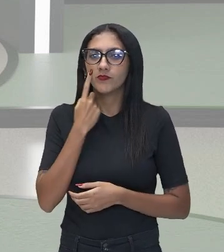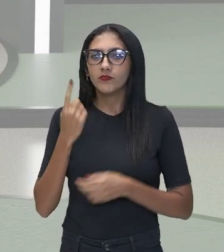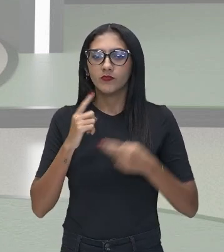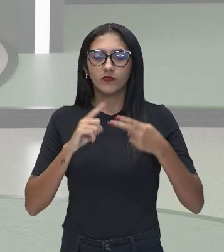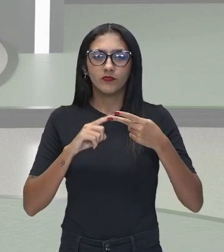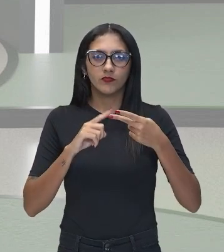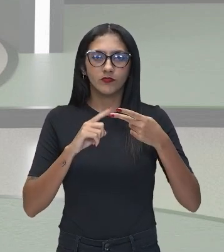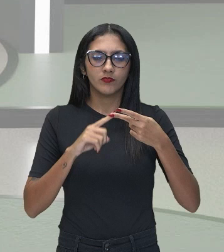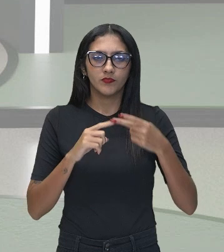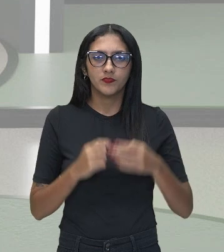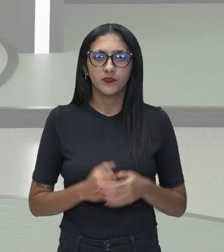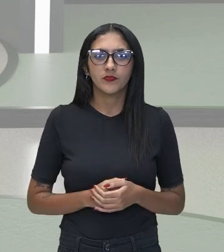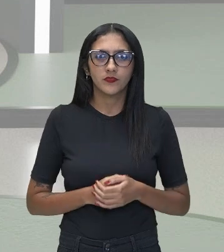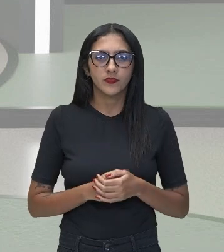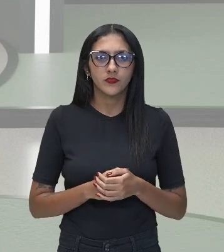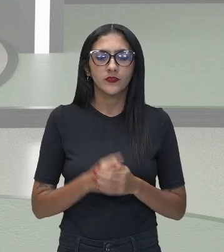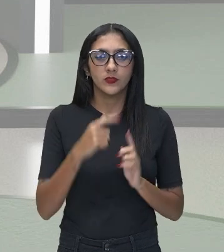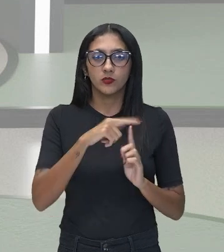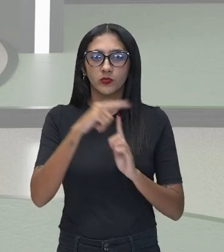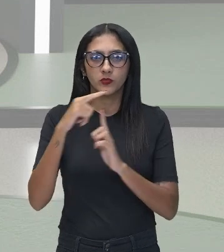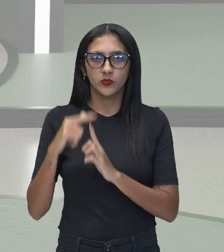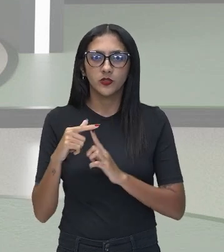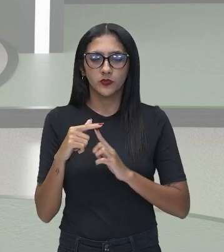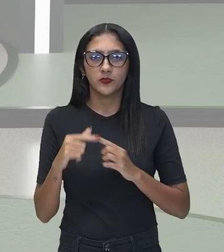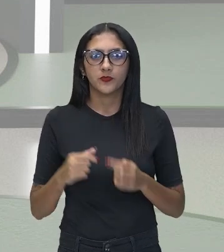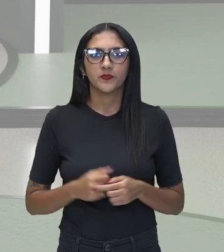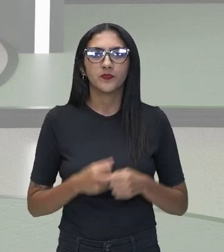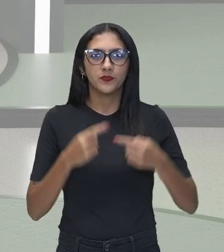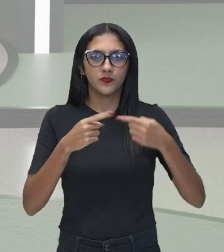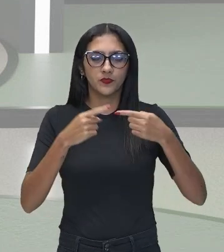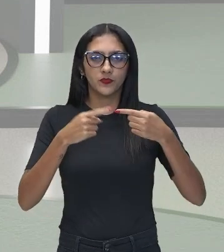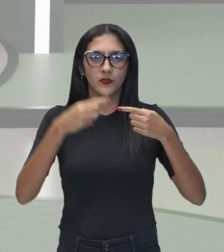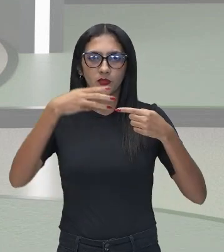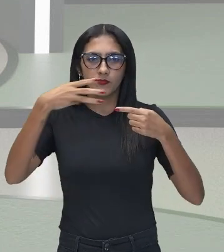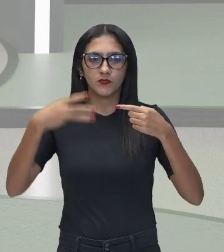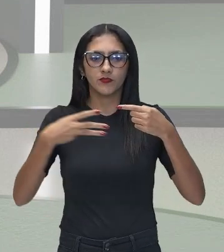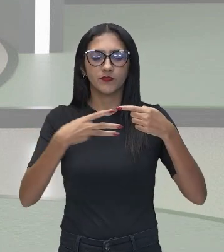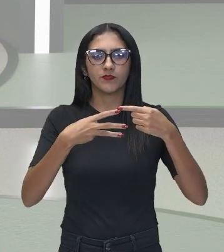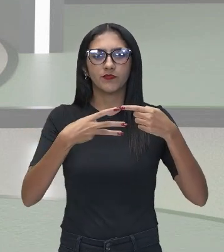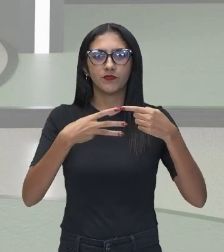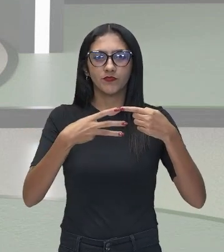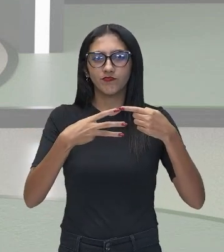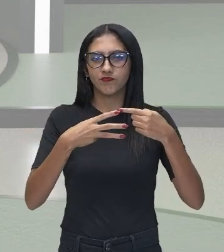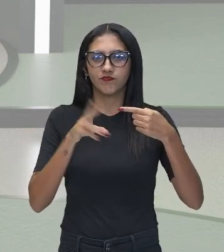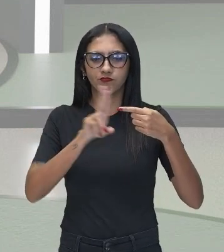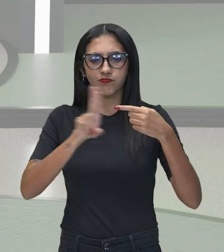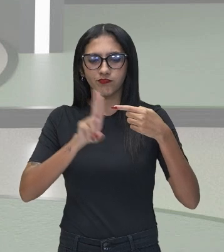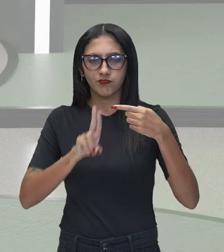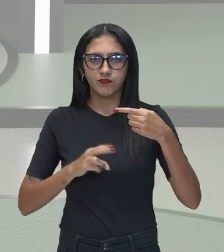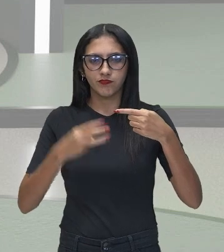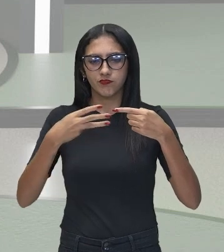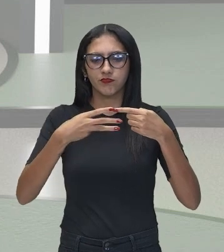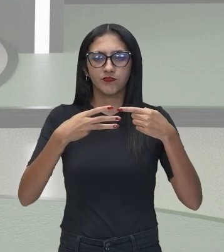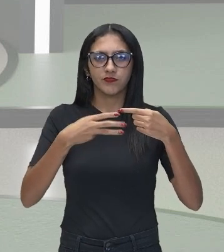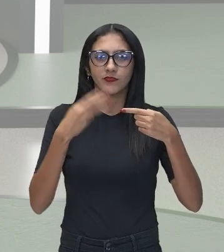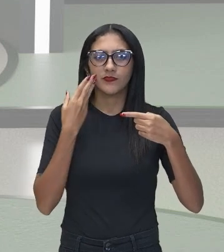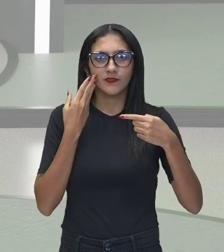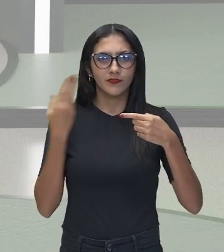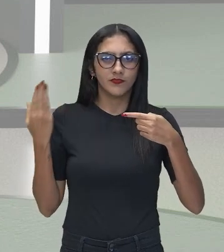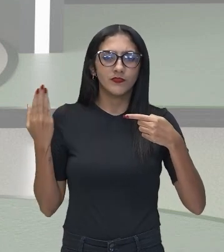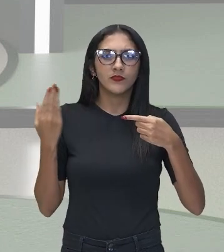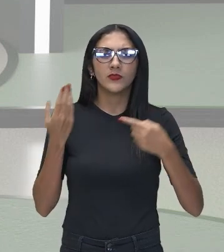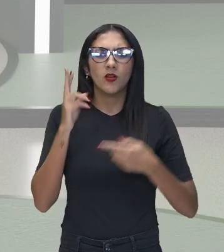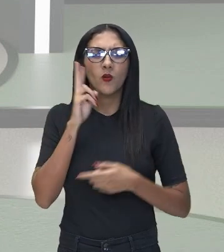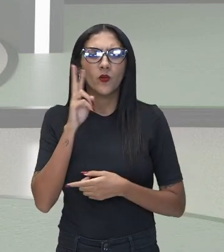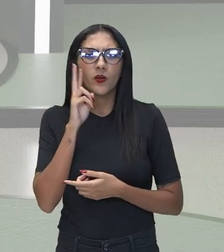aqui, esses oligosacarídeos. A maltose, a lactose e a sacarose. Então, quando eu estou falando